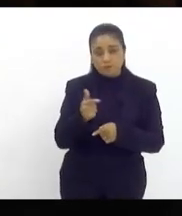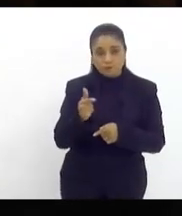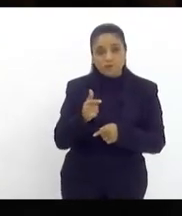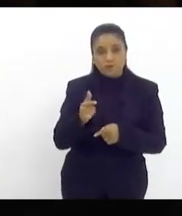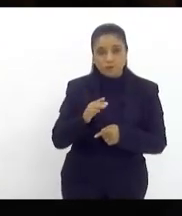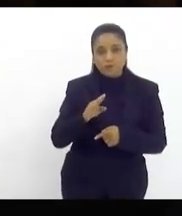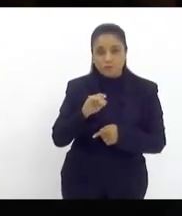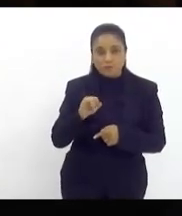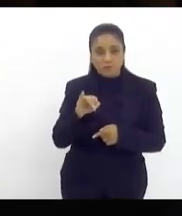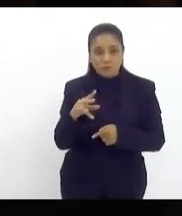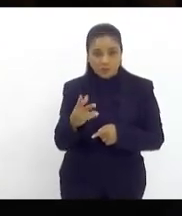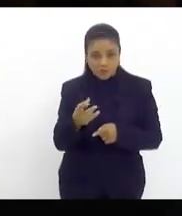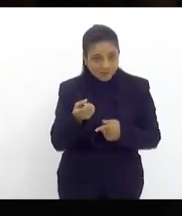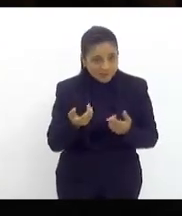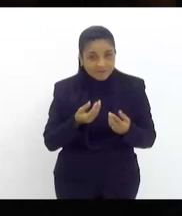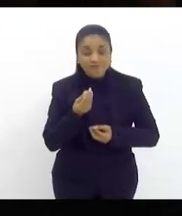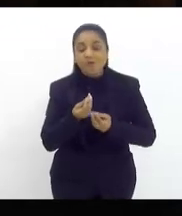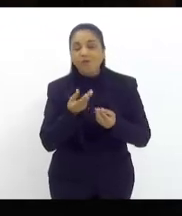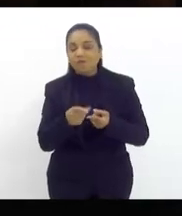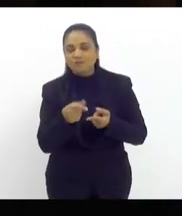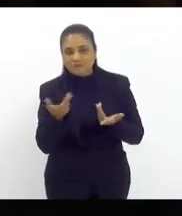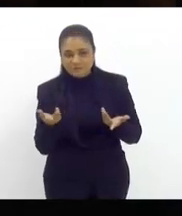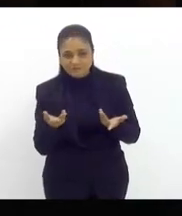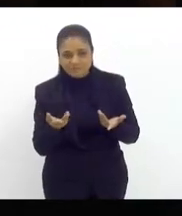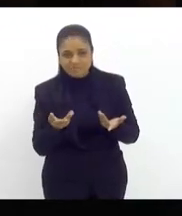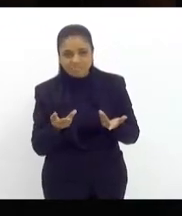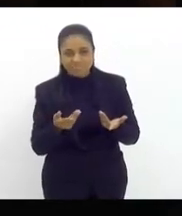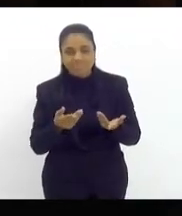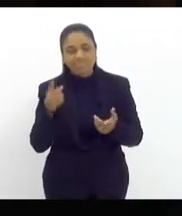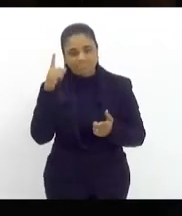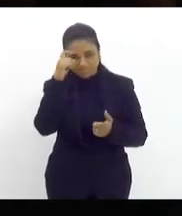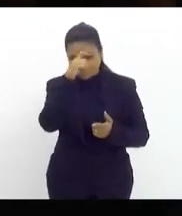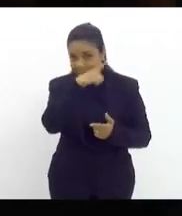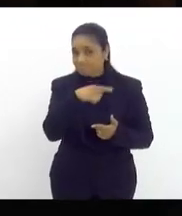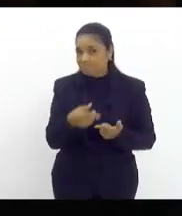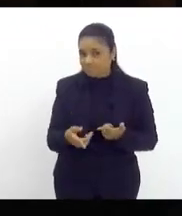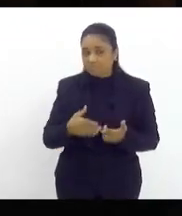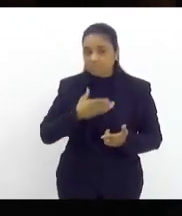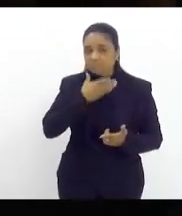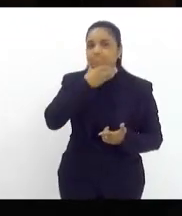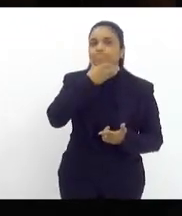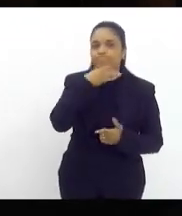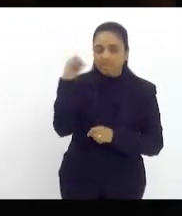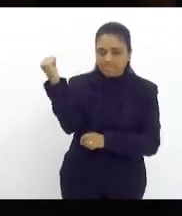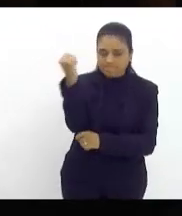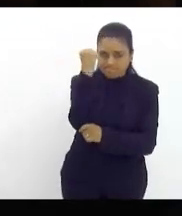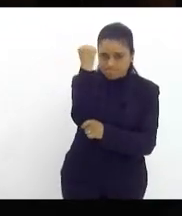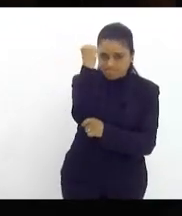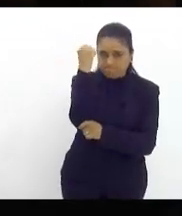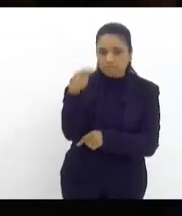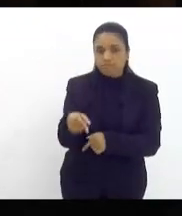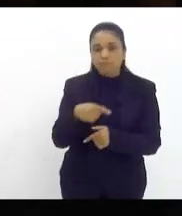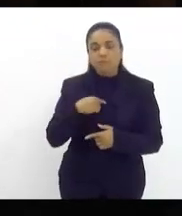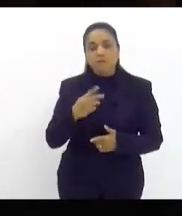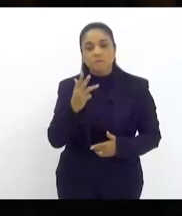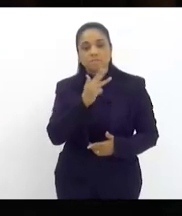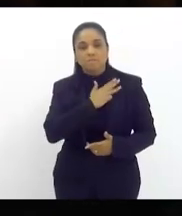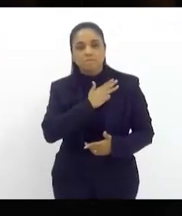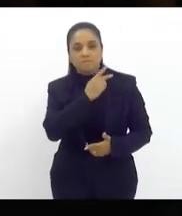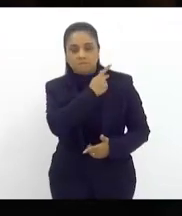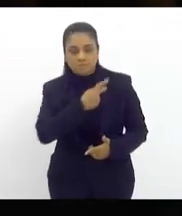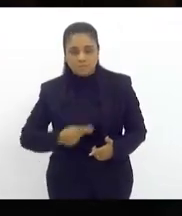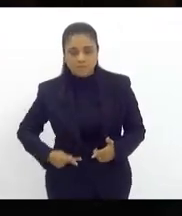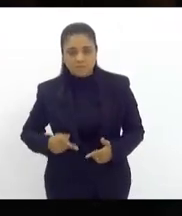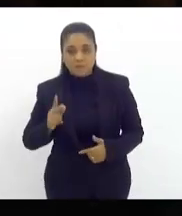seja, nós estamos em um abismo. E, obviamente, que quando o presidente Lula e o presidente da